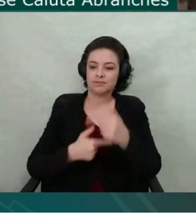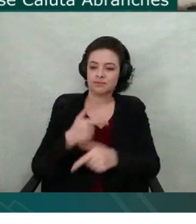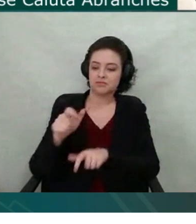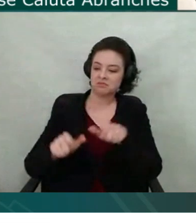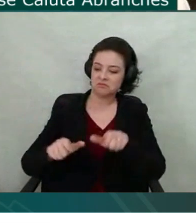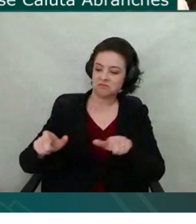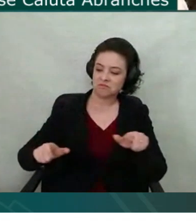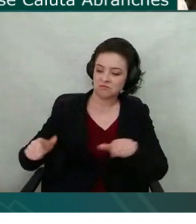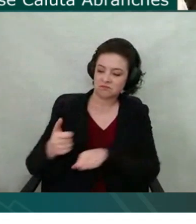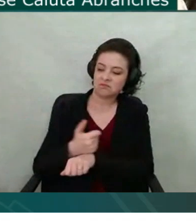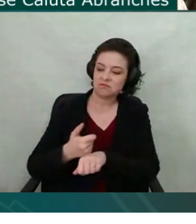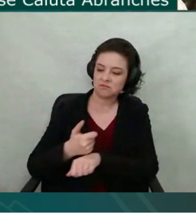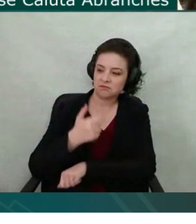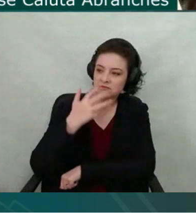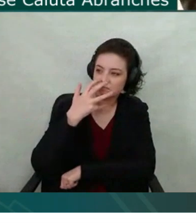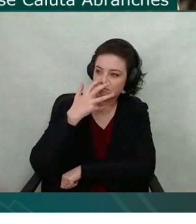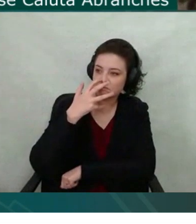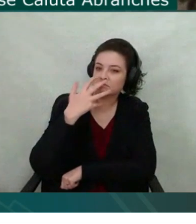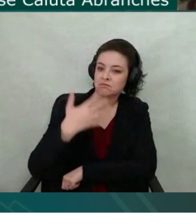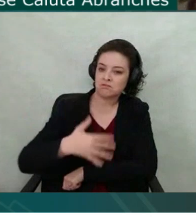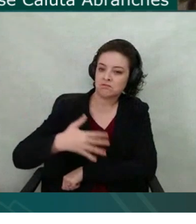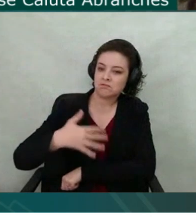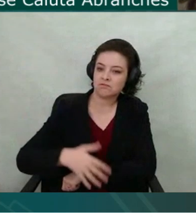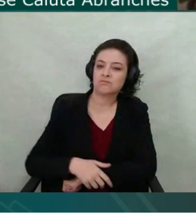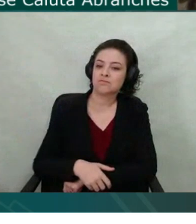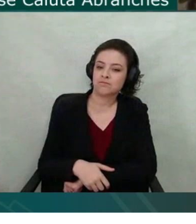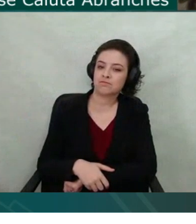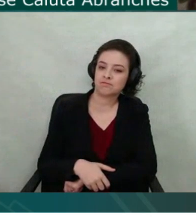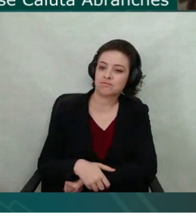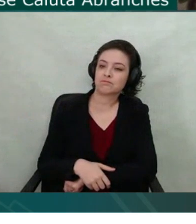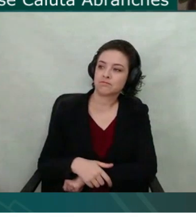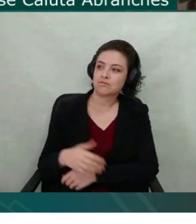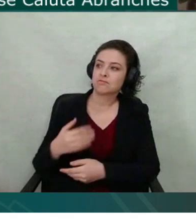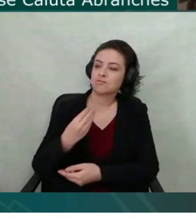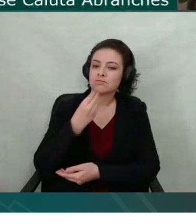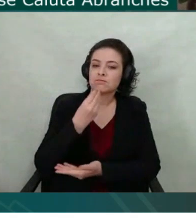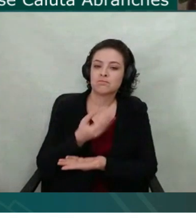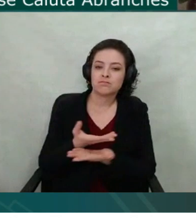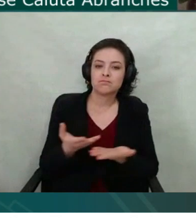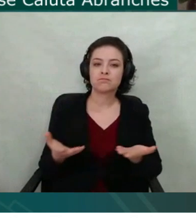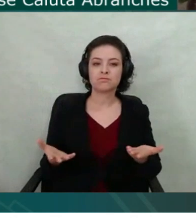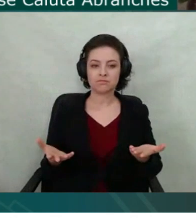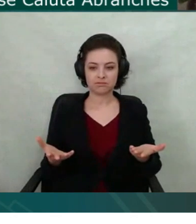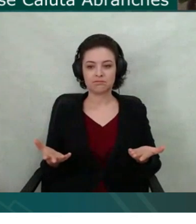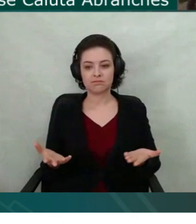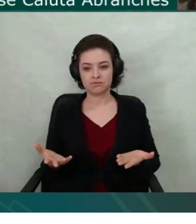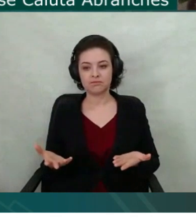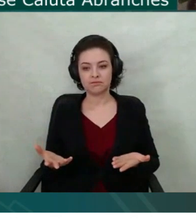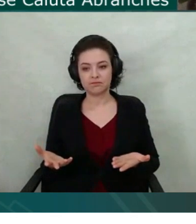nós admiramos muito, e trazendo oportunidades e